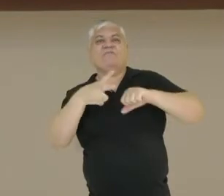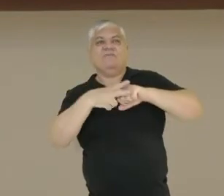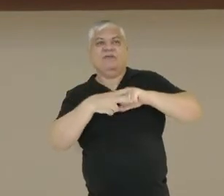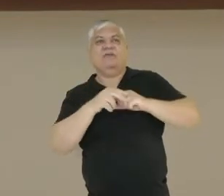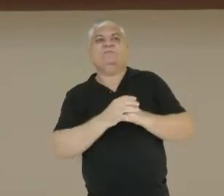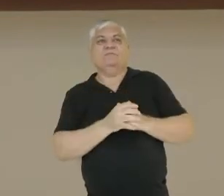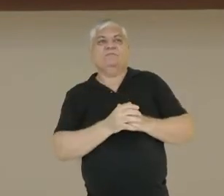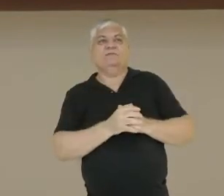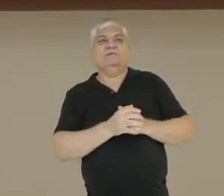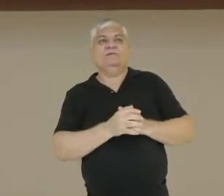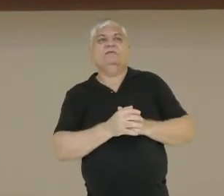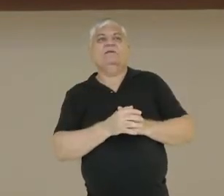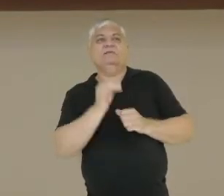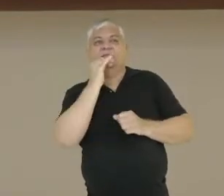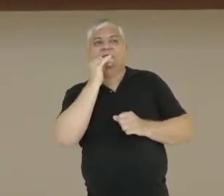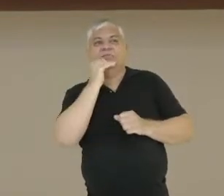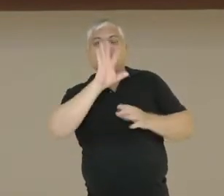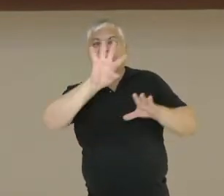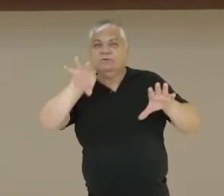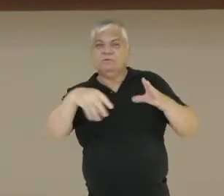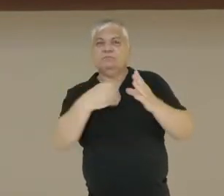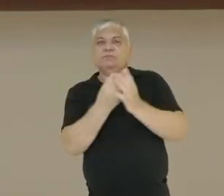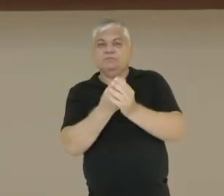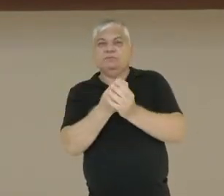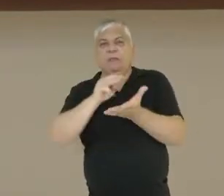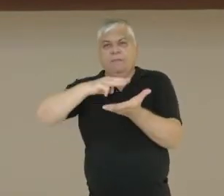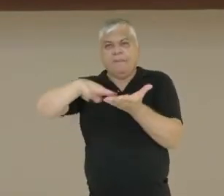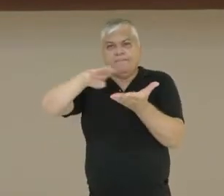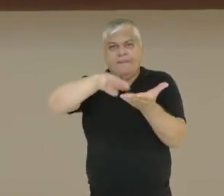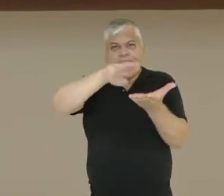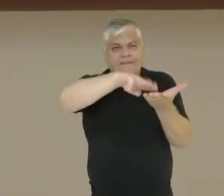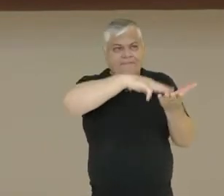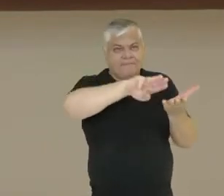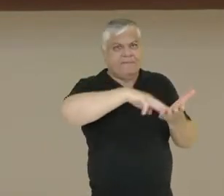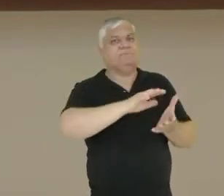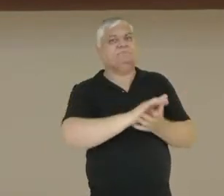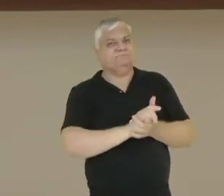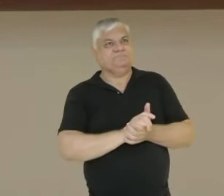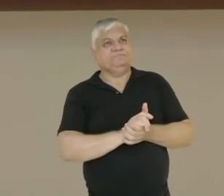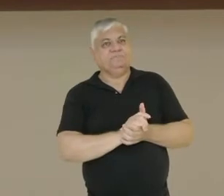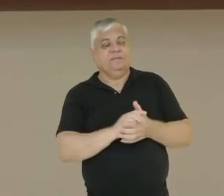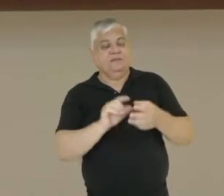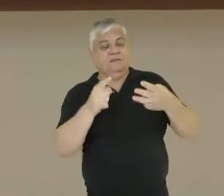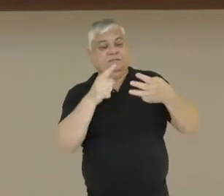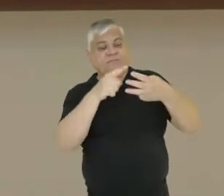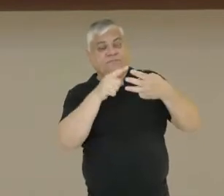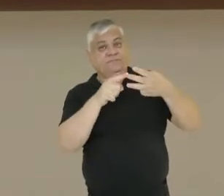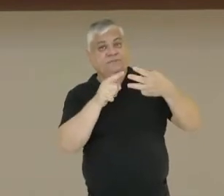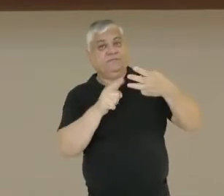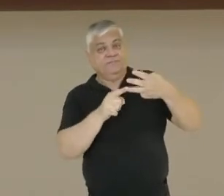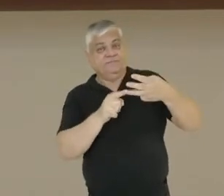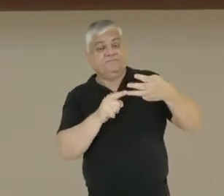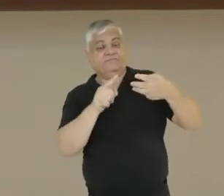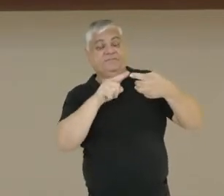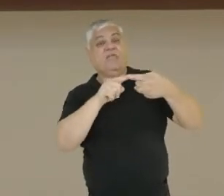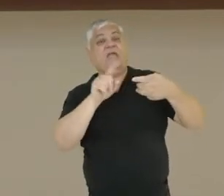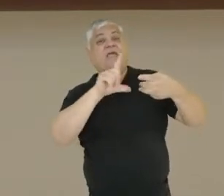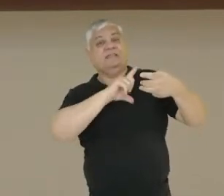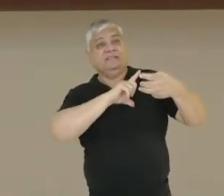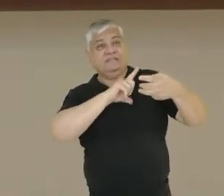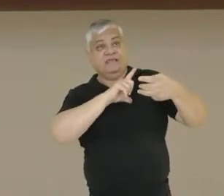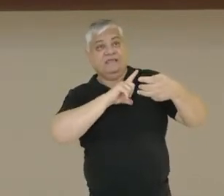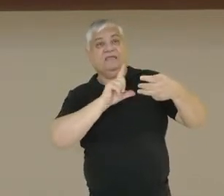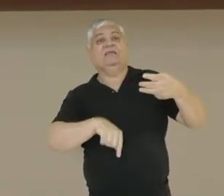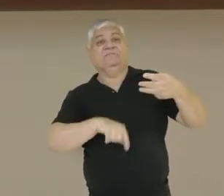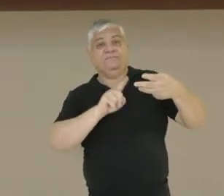o terceiro, antes de compartilhá-la. São 3 orações. Tenha certeza é a oração principal. De que é